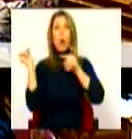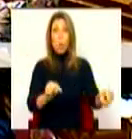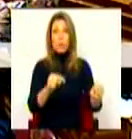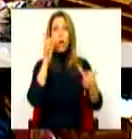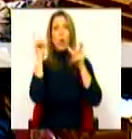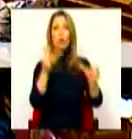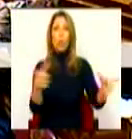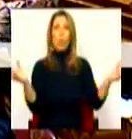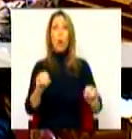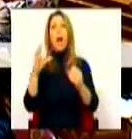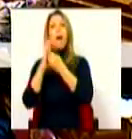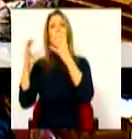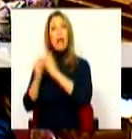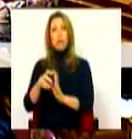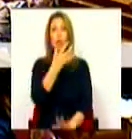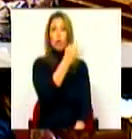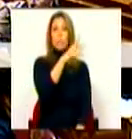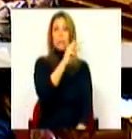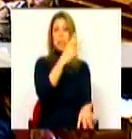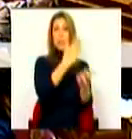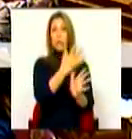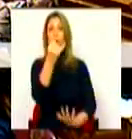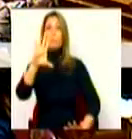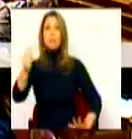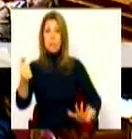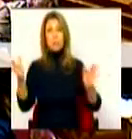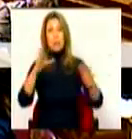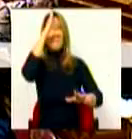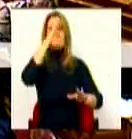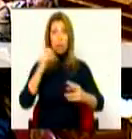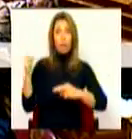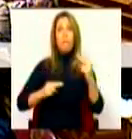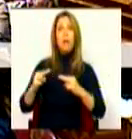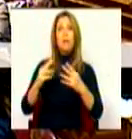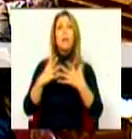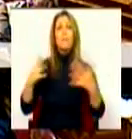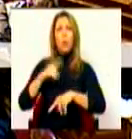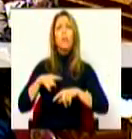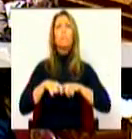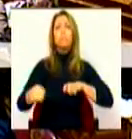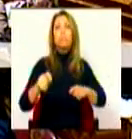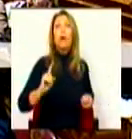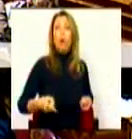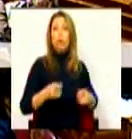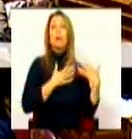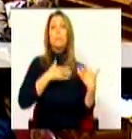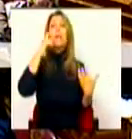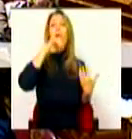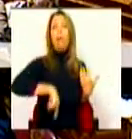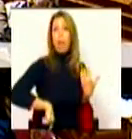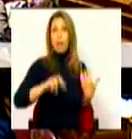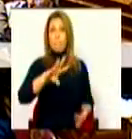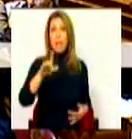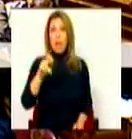Depósitos entre 2013 e 2015. Ministério das Finanças, que durante a maior parte daquele período foi tutelado por Maria Luísa